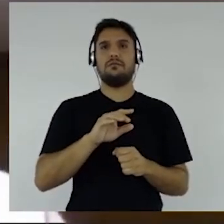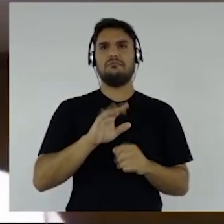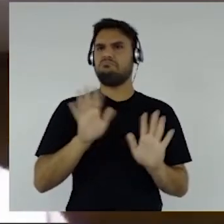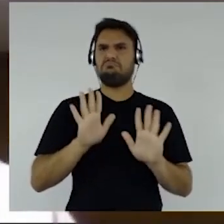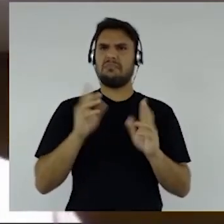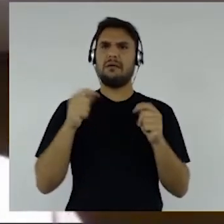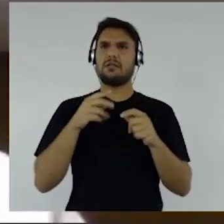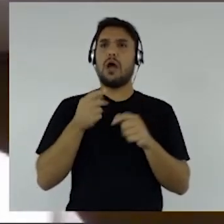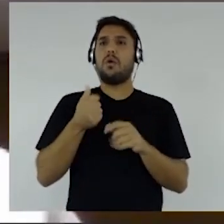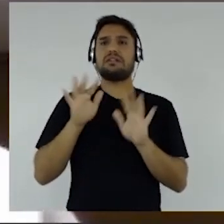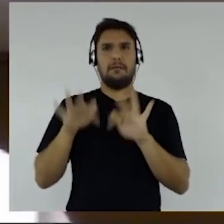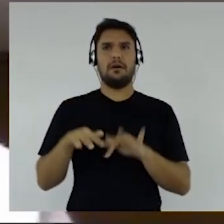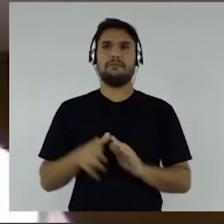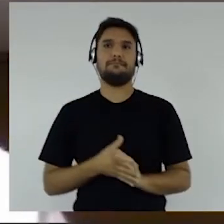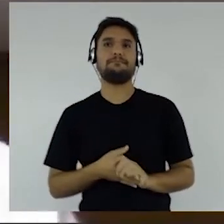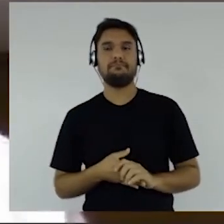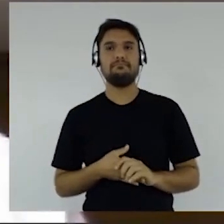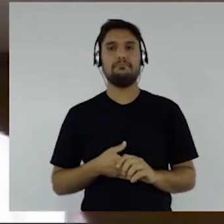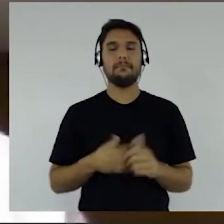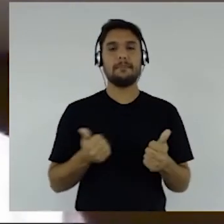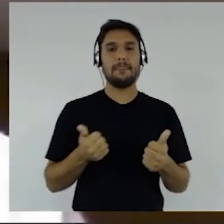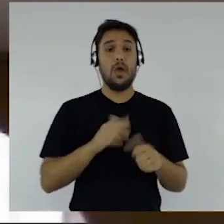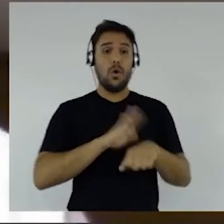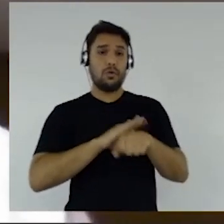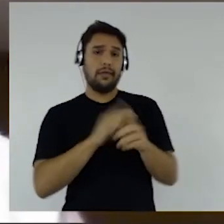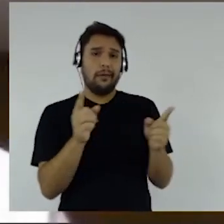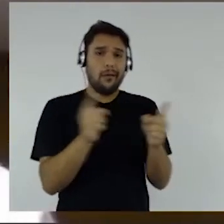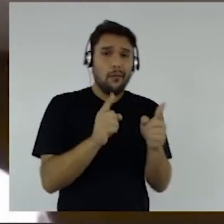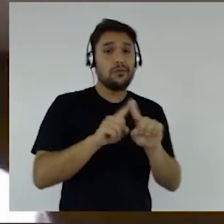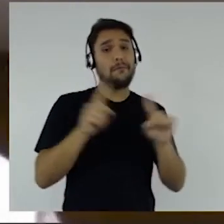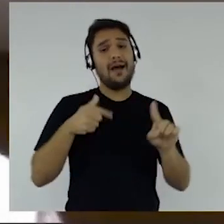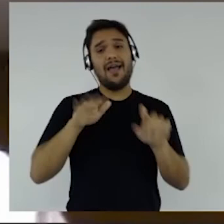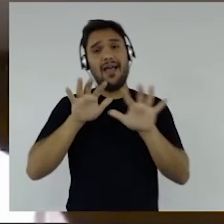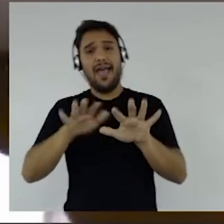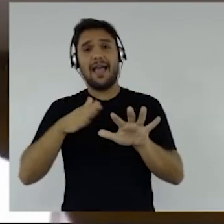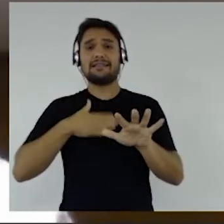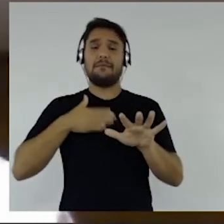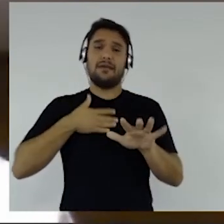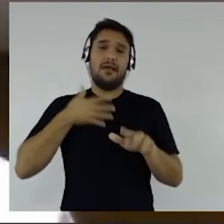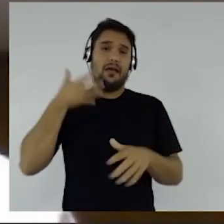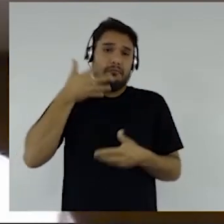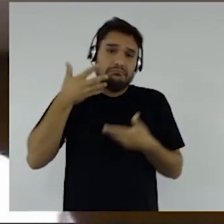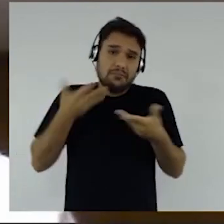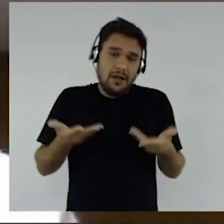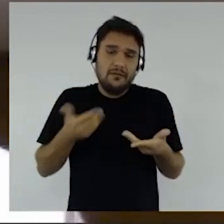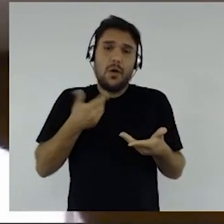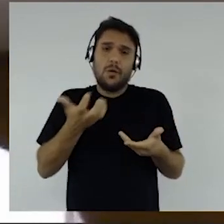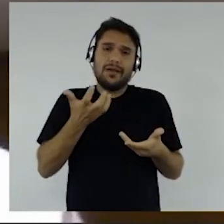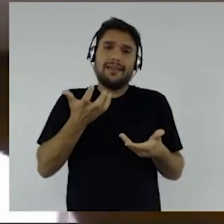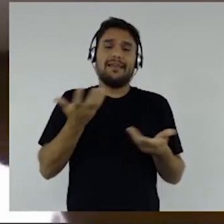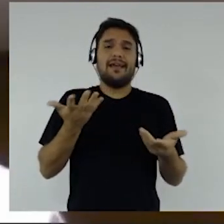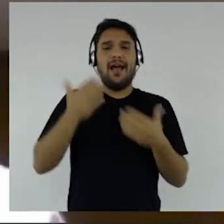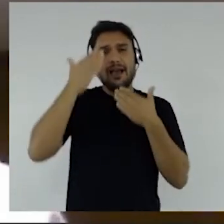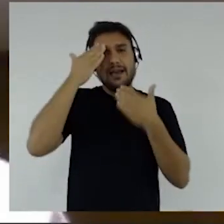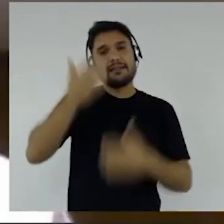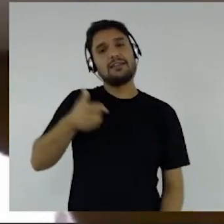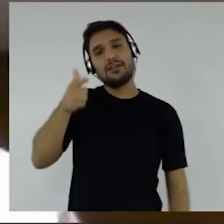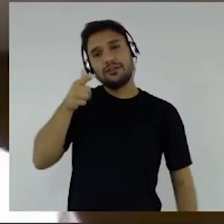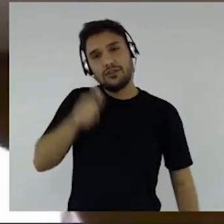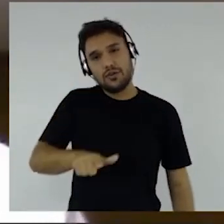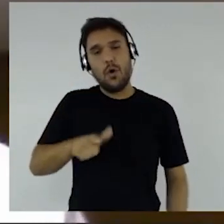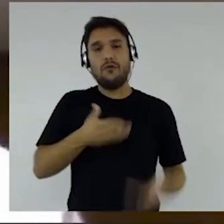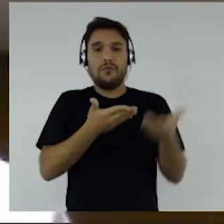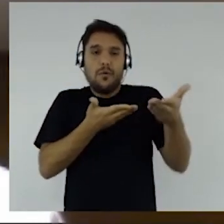videoconferência. Então, colegas, sei que o nosso tempo é curto, mas são essas as minhas considerações. Gostaria mais uma vez de agradecer